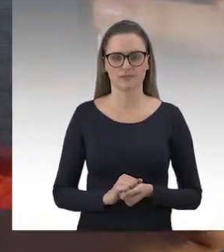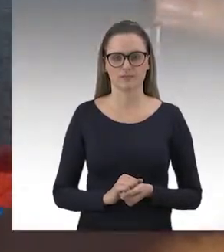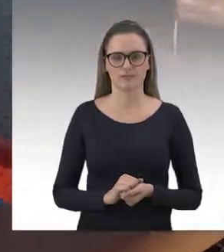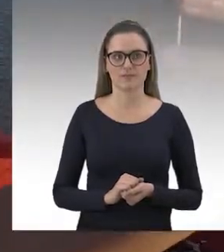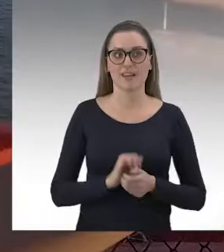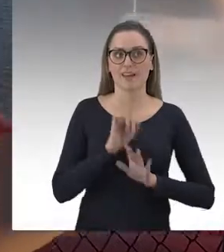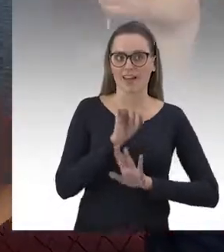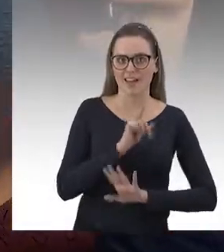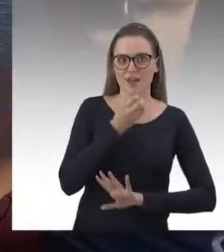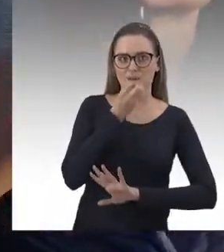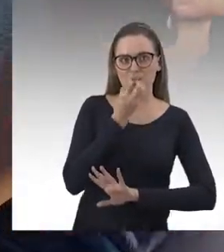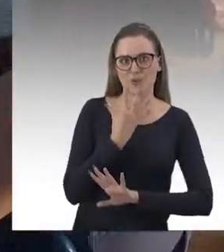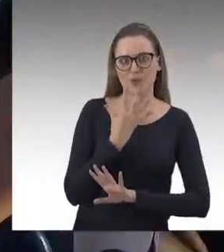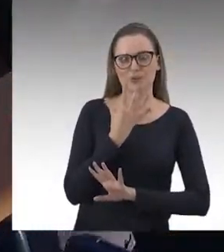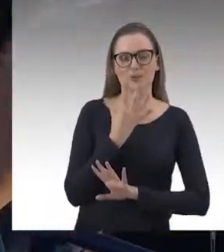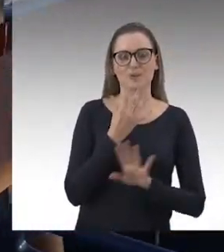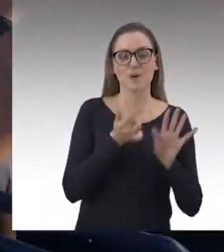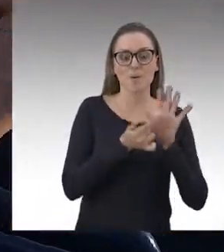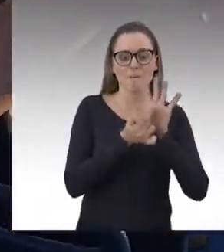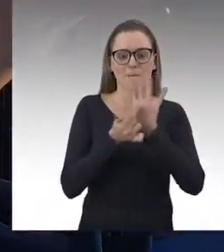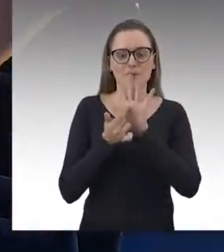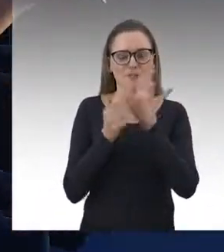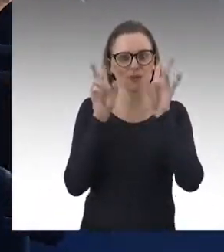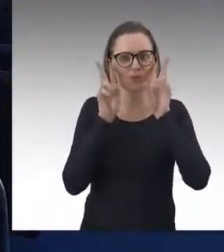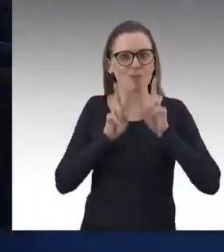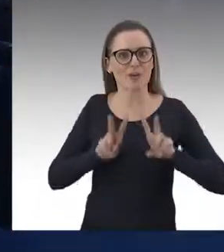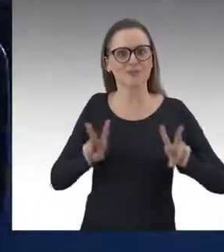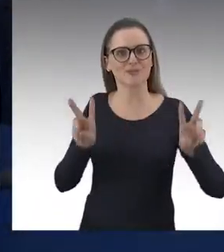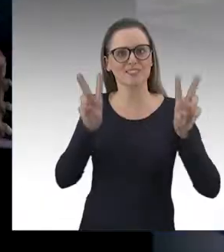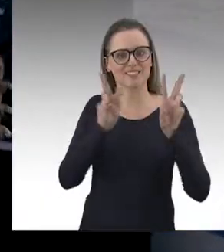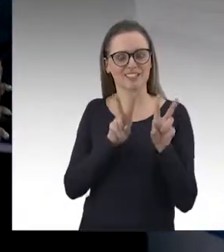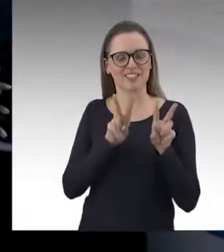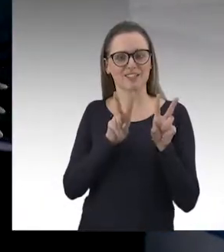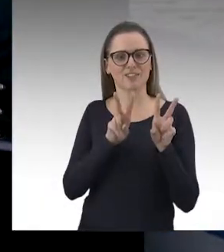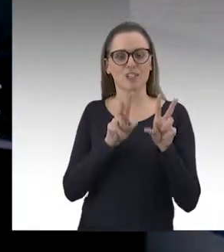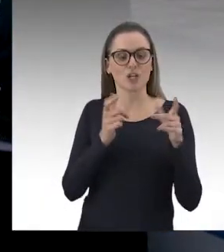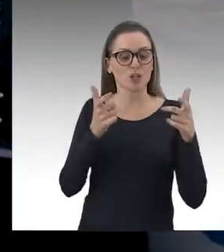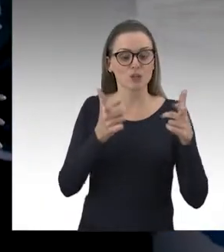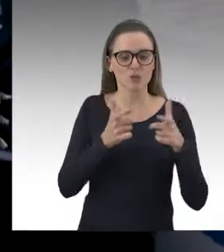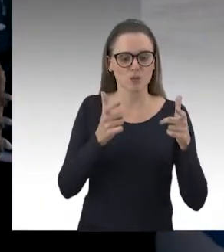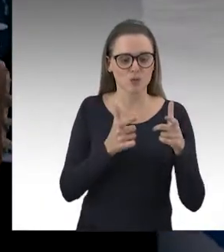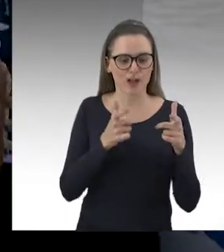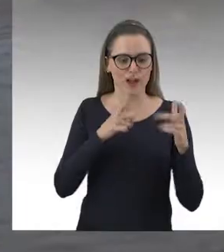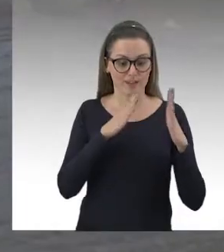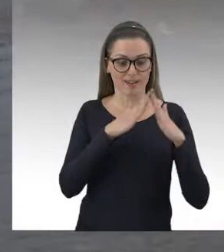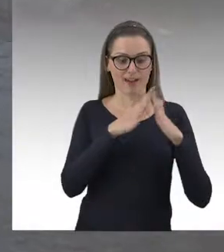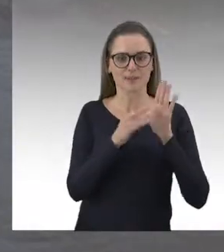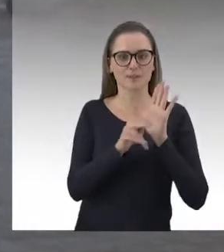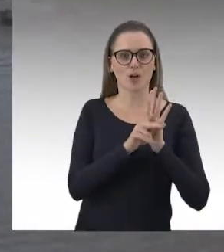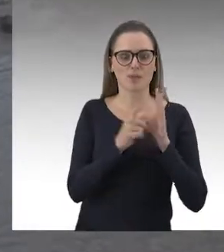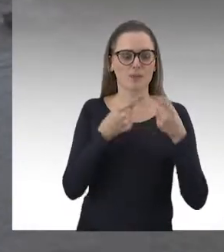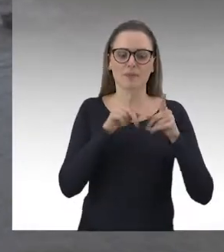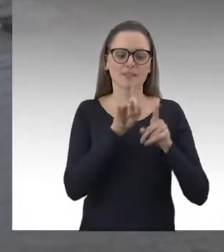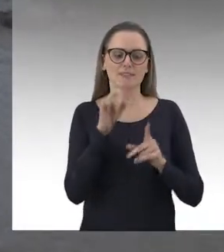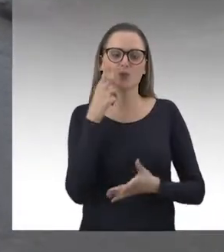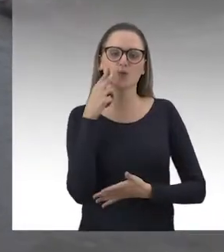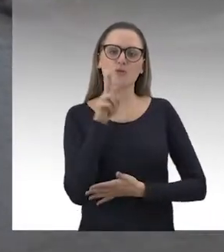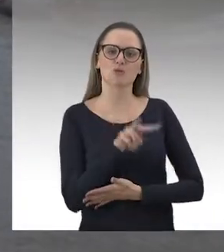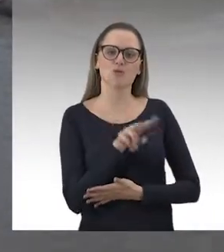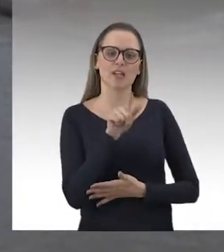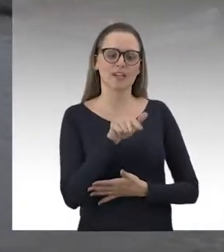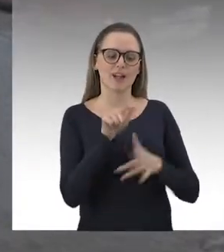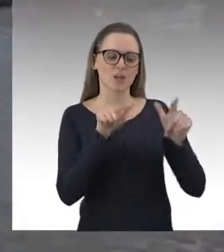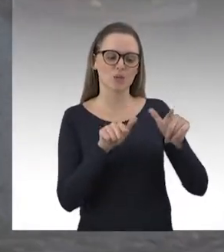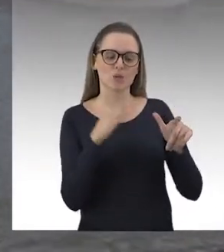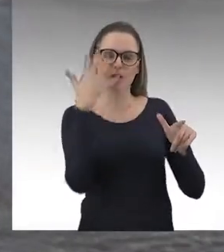É muito bom poder trazer para eles essa visibilidade de um lugar que eles moram, que eles não enxergam como um lugar